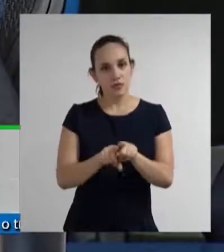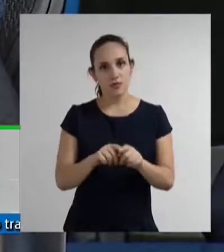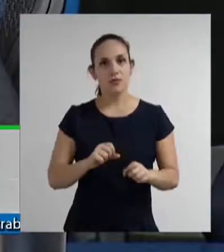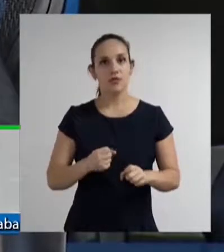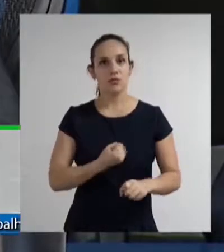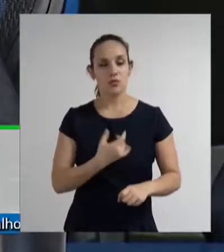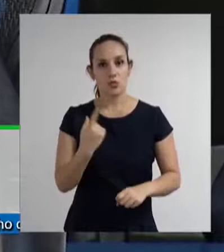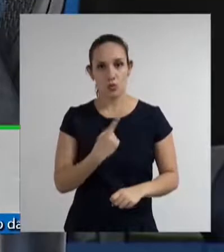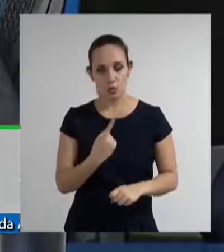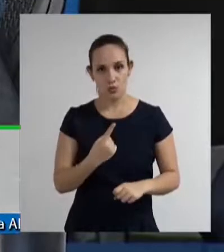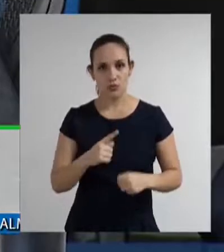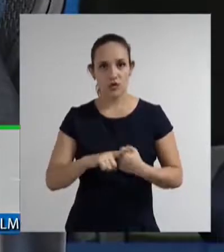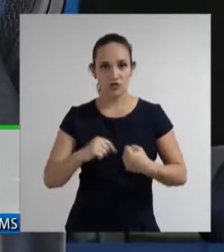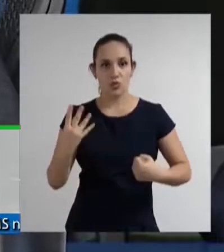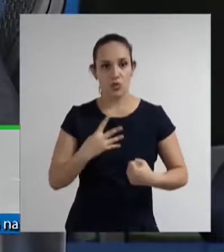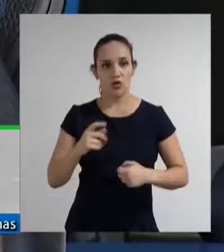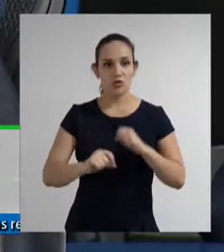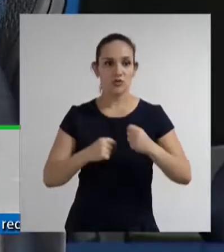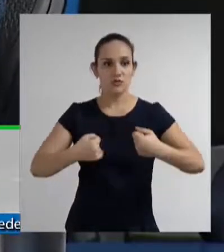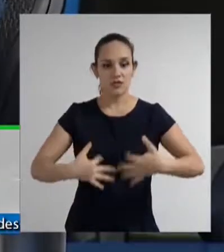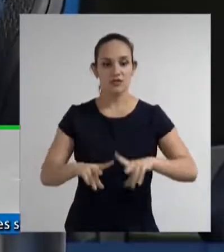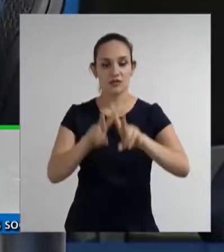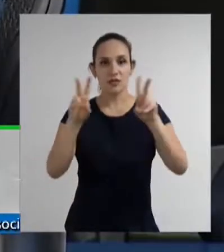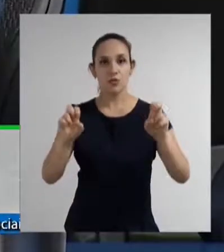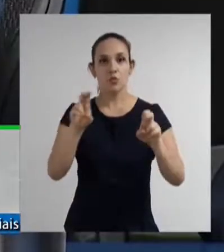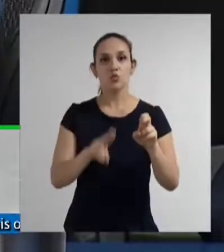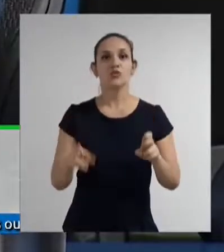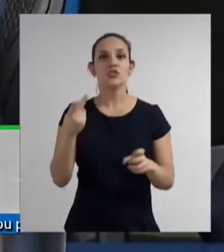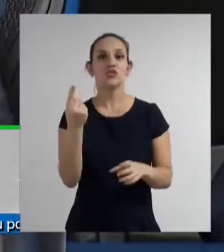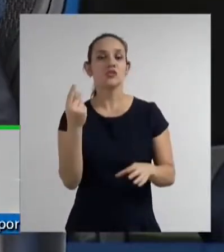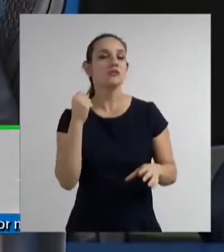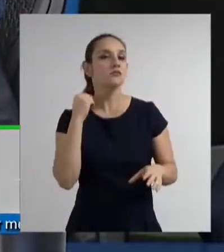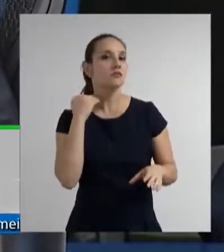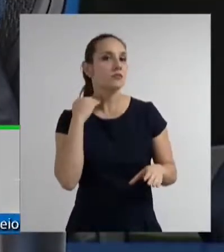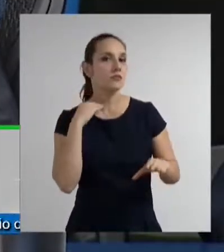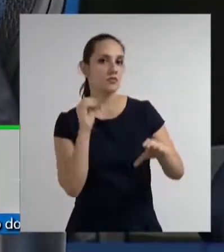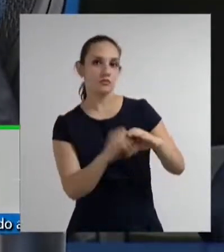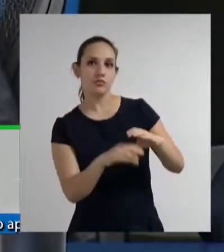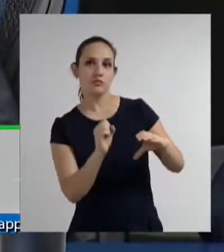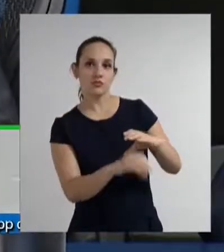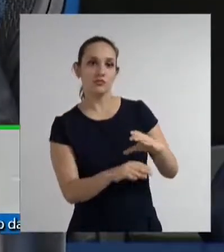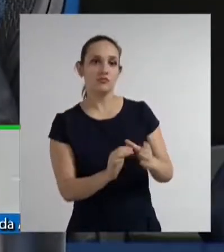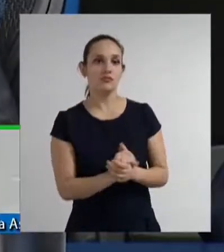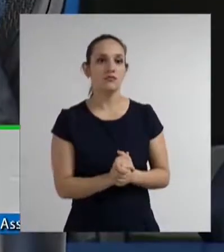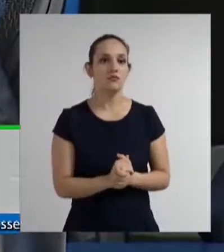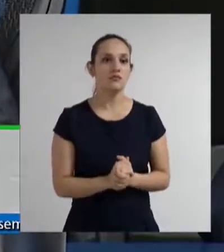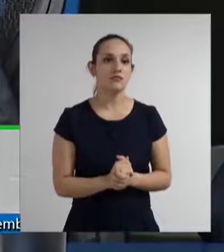complementar 201, que dispõe sobre a utilização de depósitos judiciais e administrativos